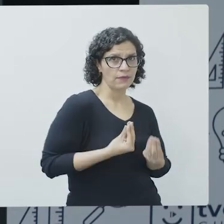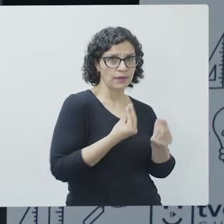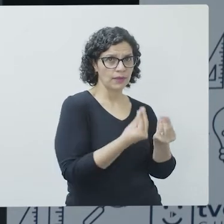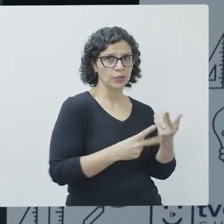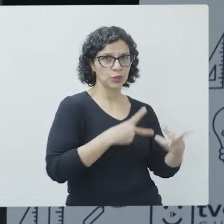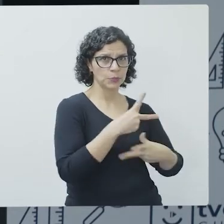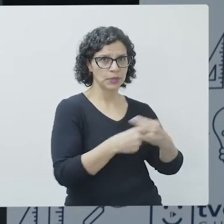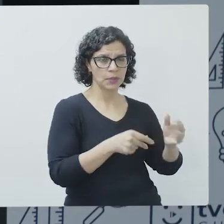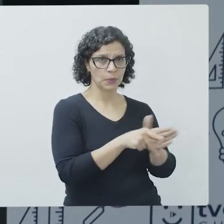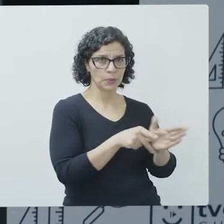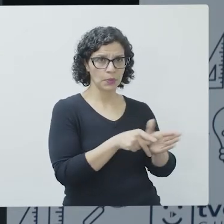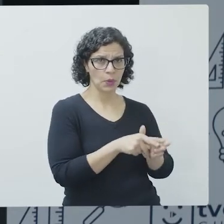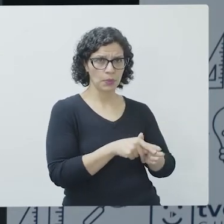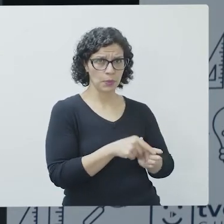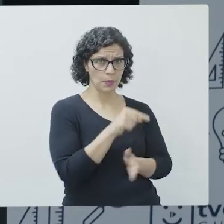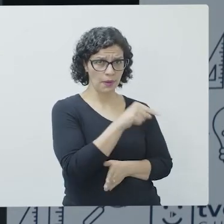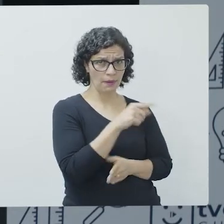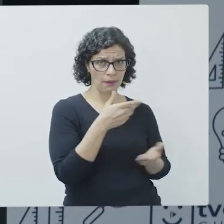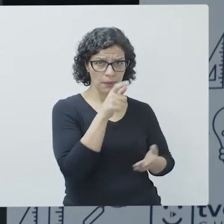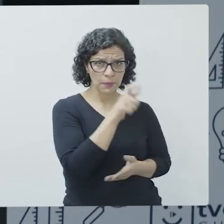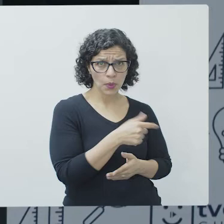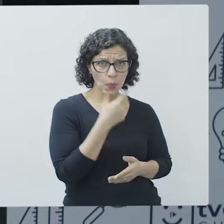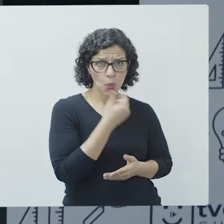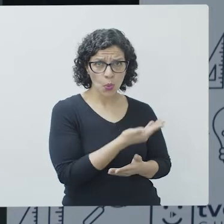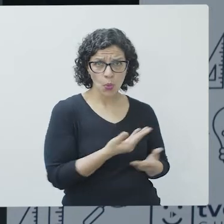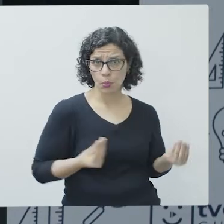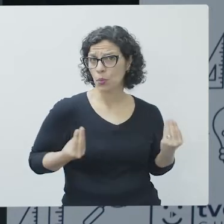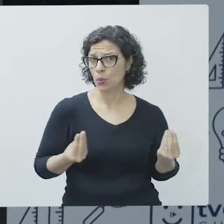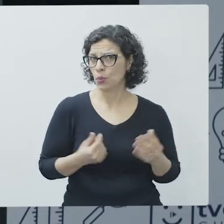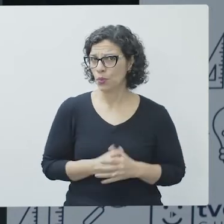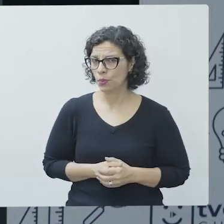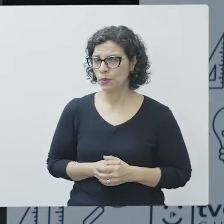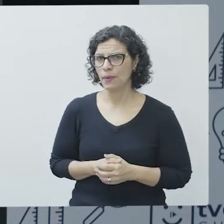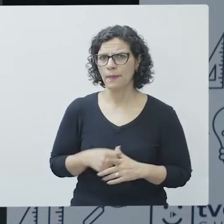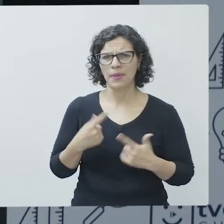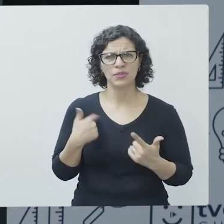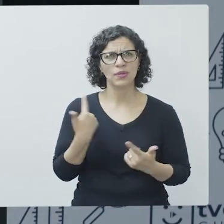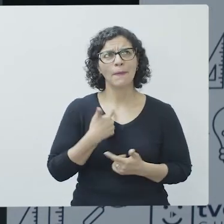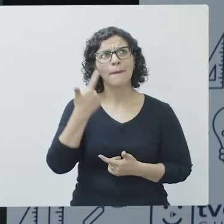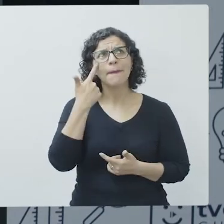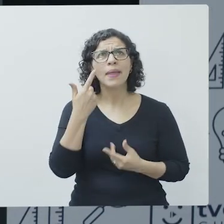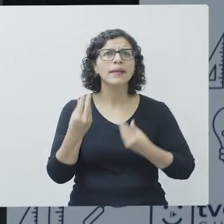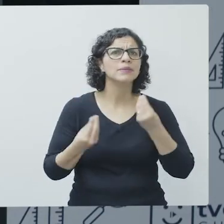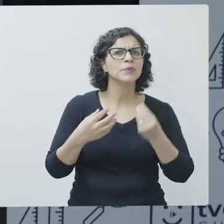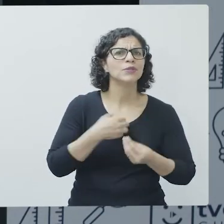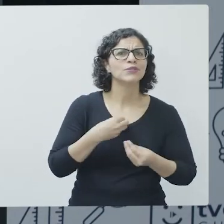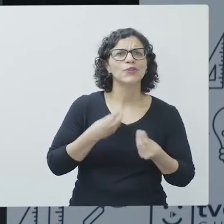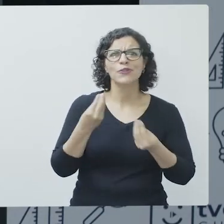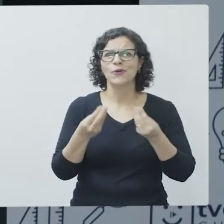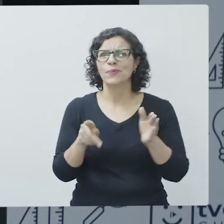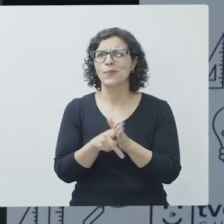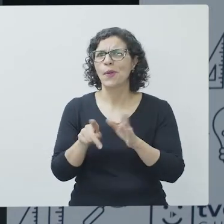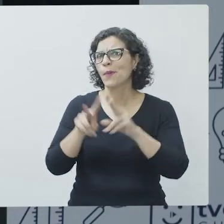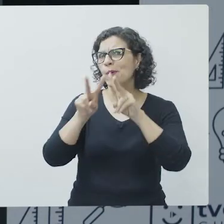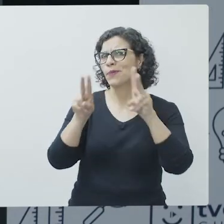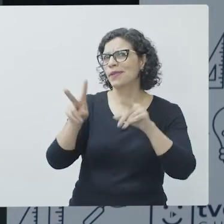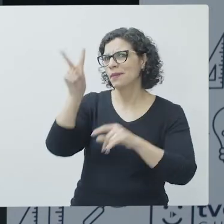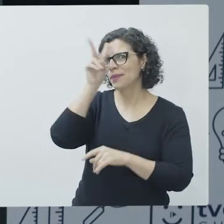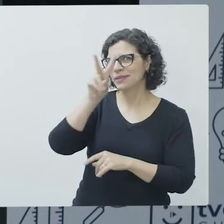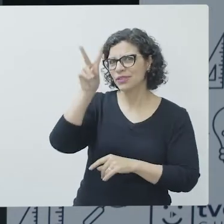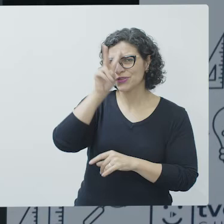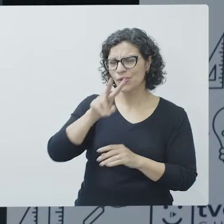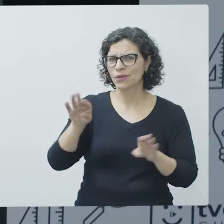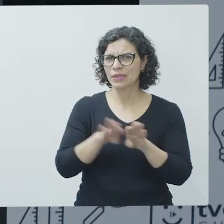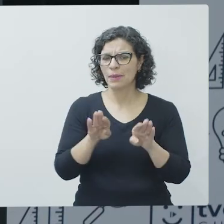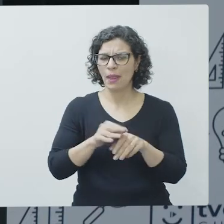para esse compadre? Será que seria isso que a morte ia fazer? Mas a gente sempre pensa lá no quê? No título do livro,